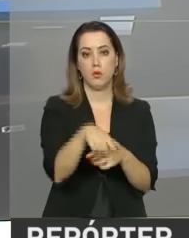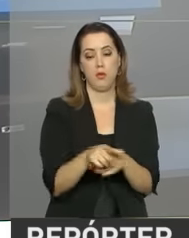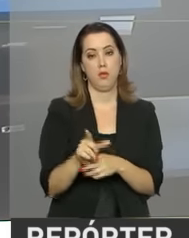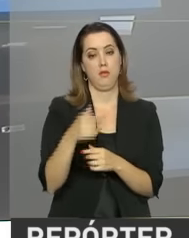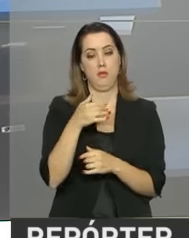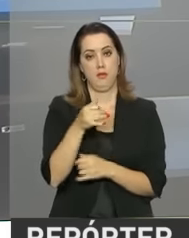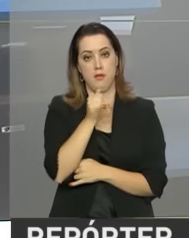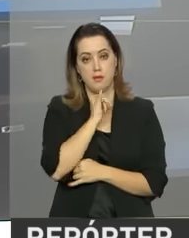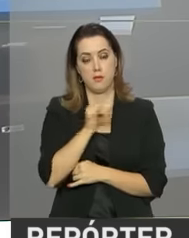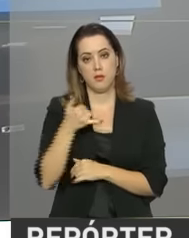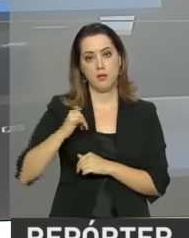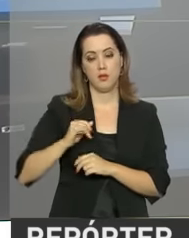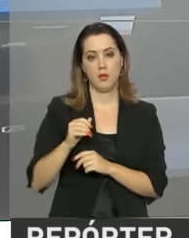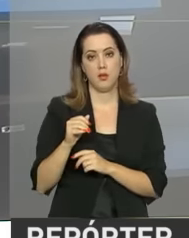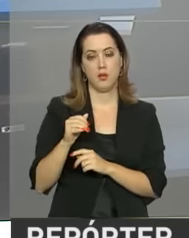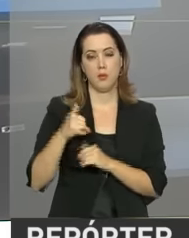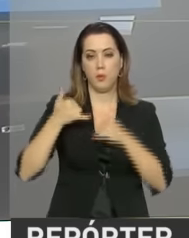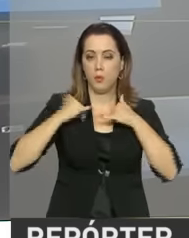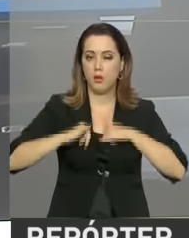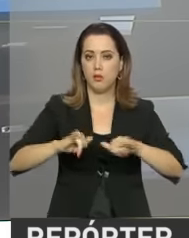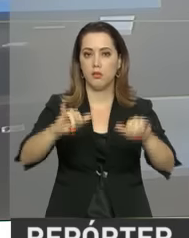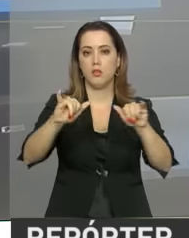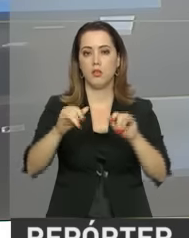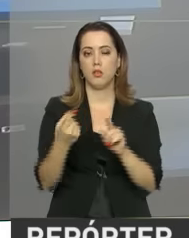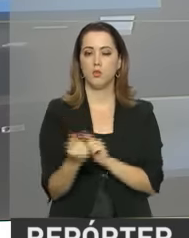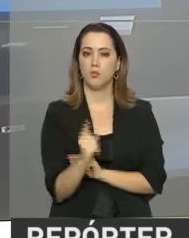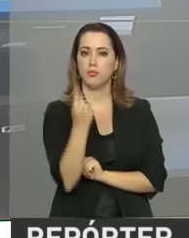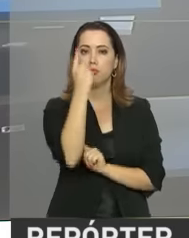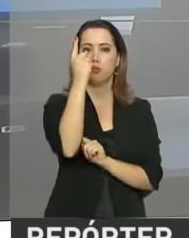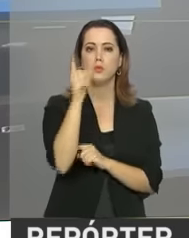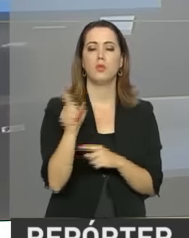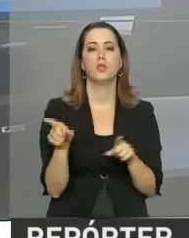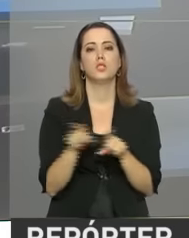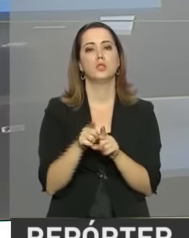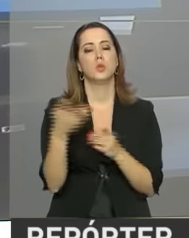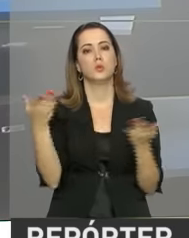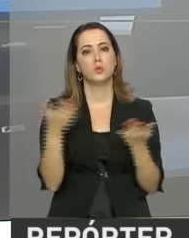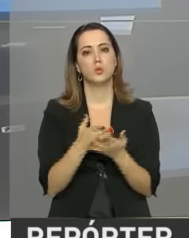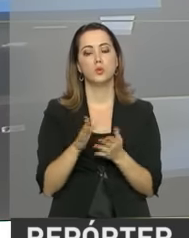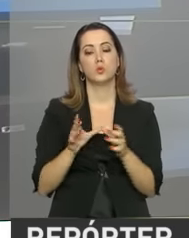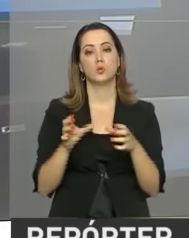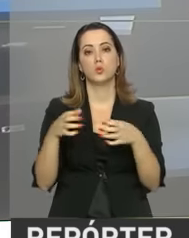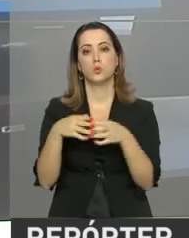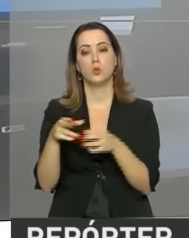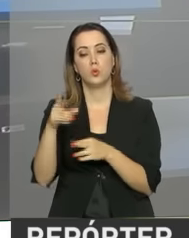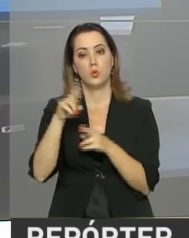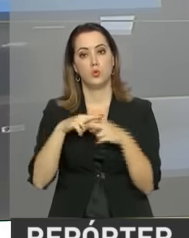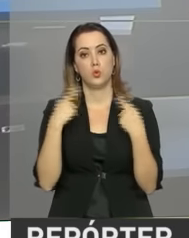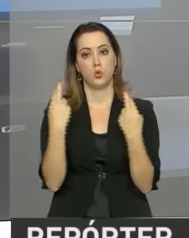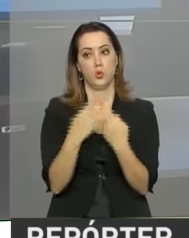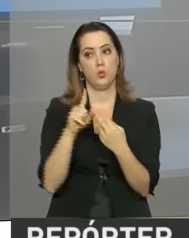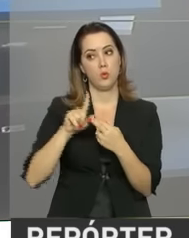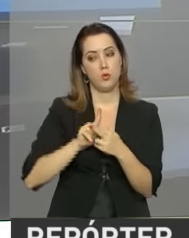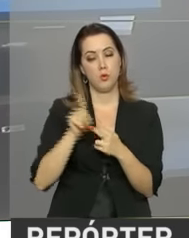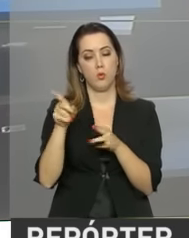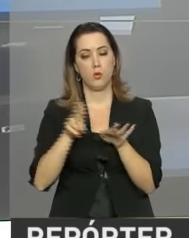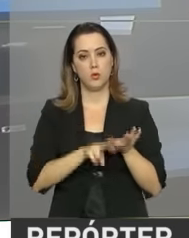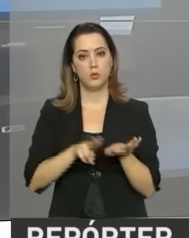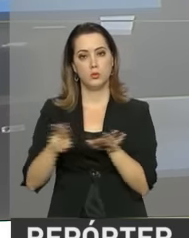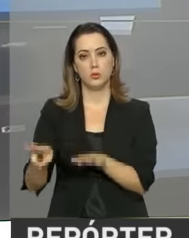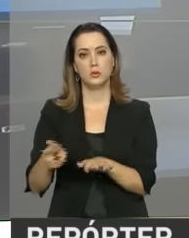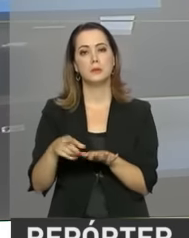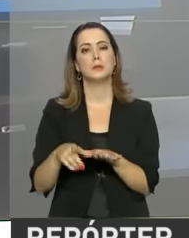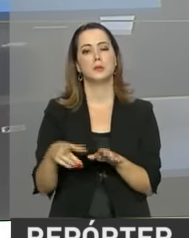espaciais e com a viagem da delegação brasileira ao país para a reunião de Cúpula do G20 na próxima semana a ideia é